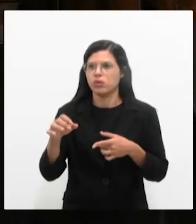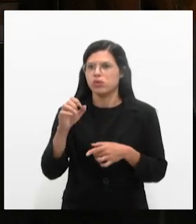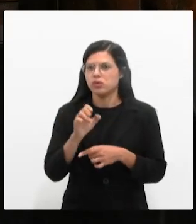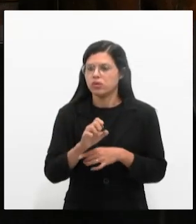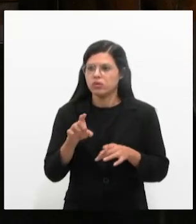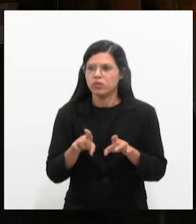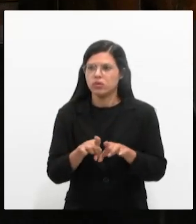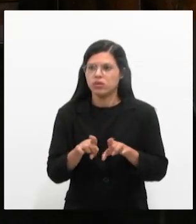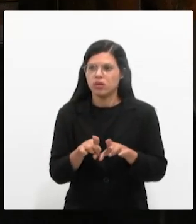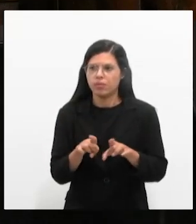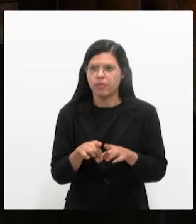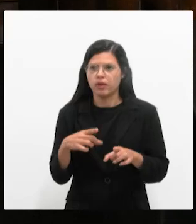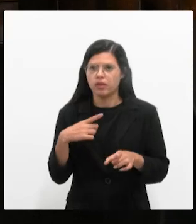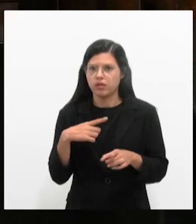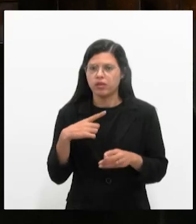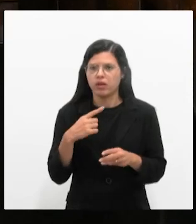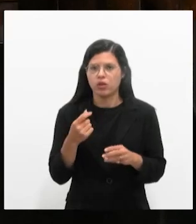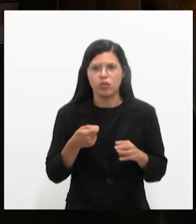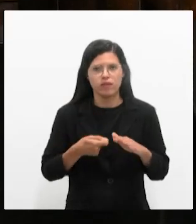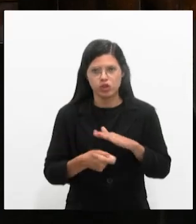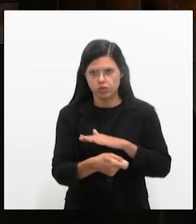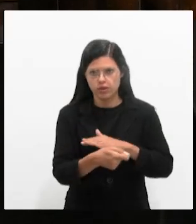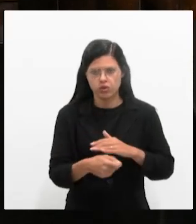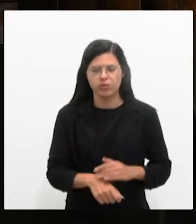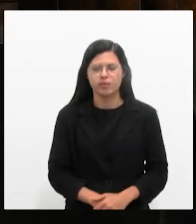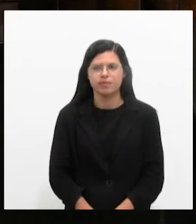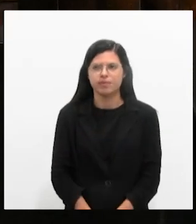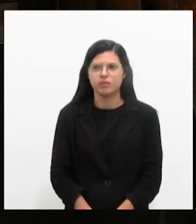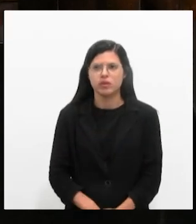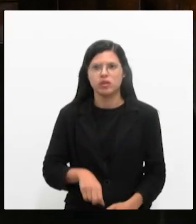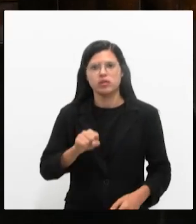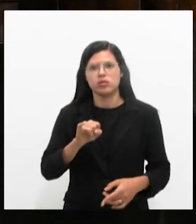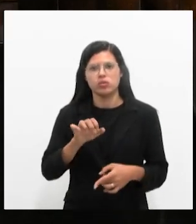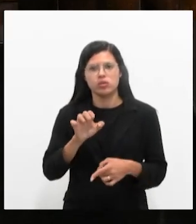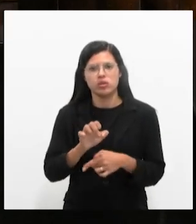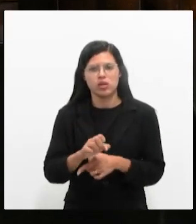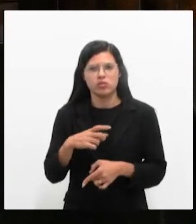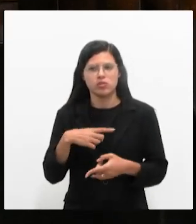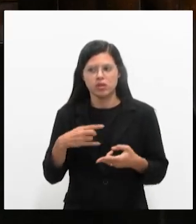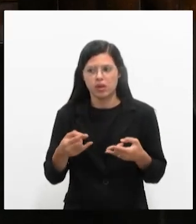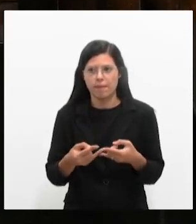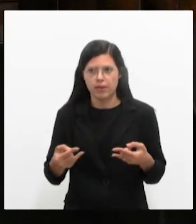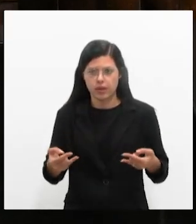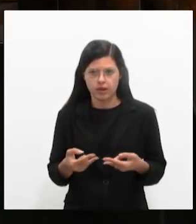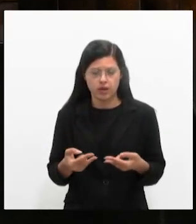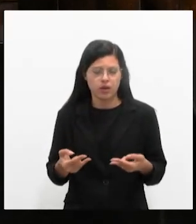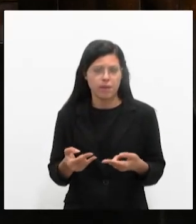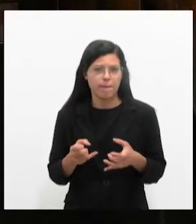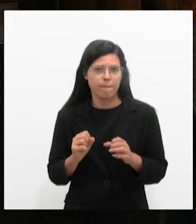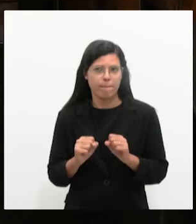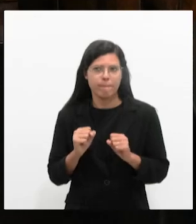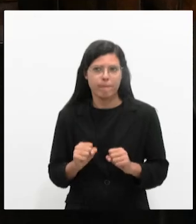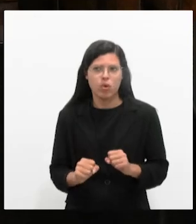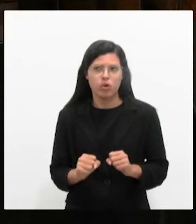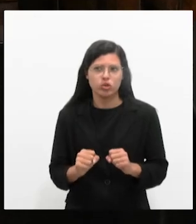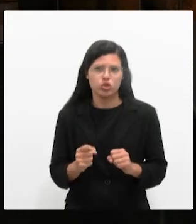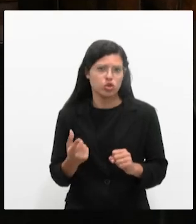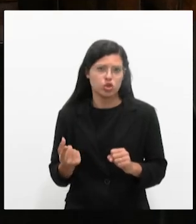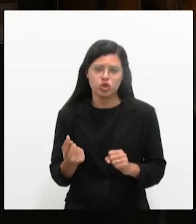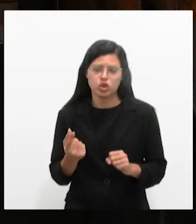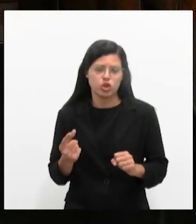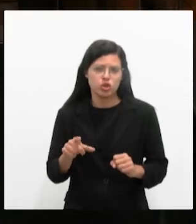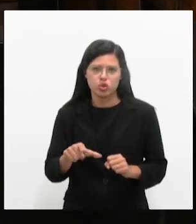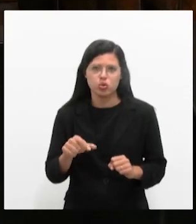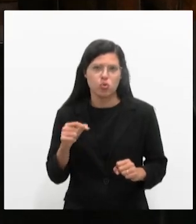também vai ficar com os investimentos. Se o Estado vai ficar com a bilheteria, ele pode botar a tarifa que ele